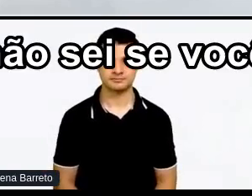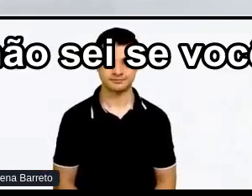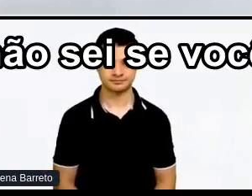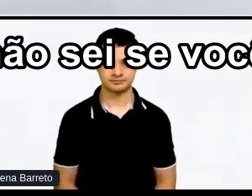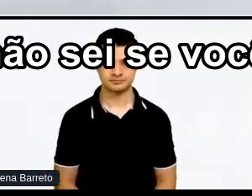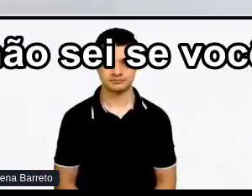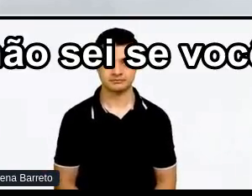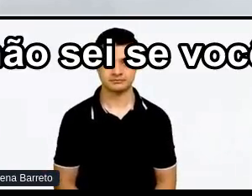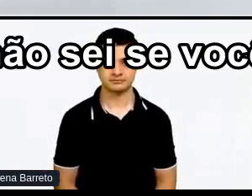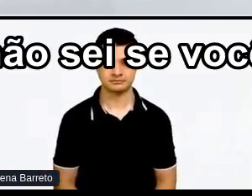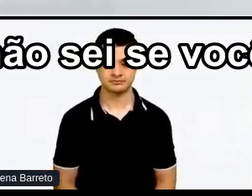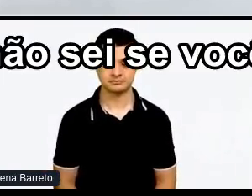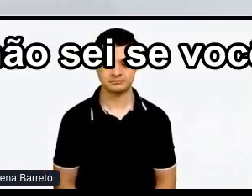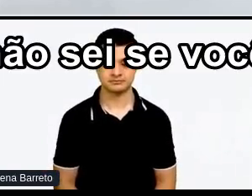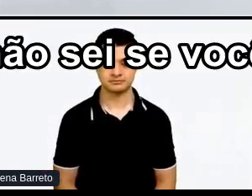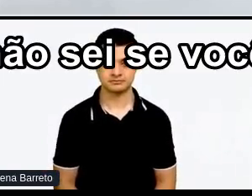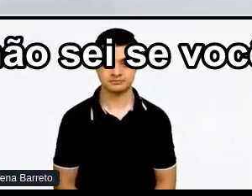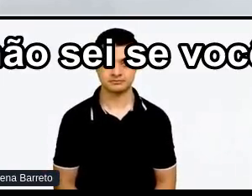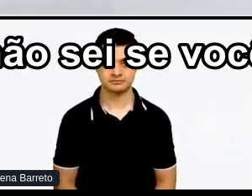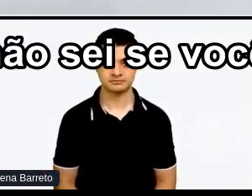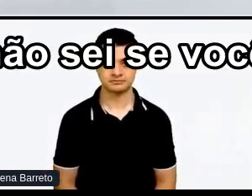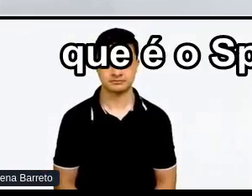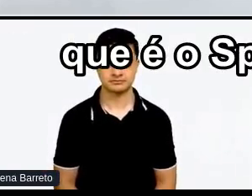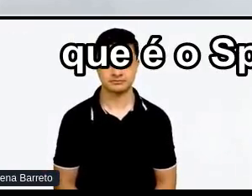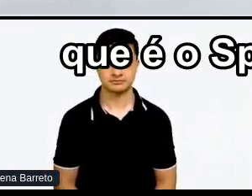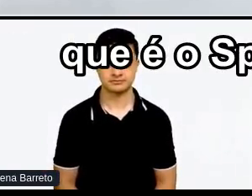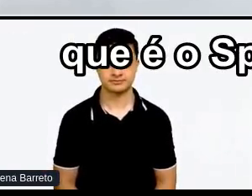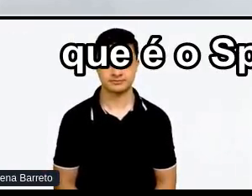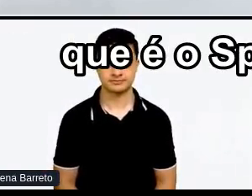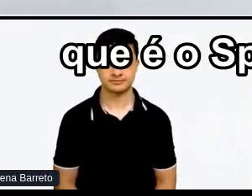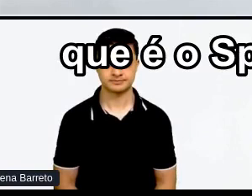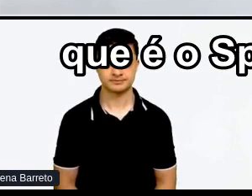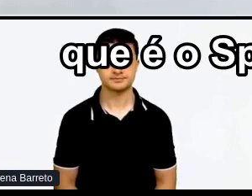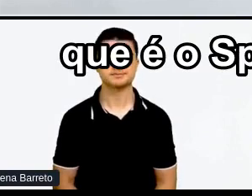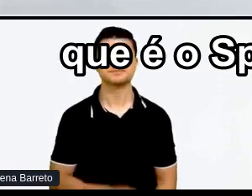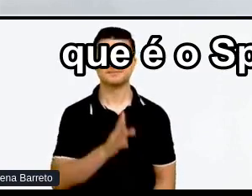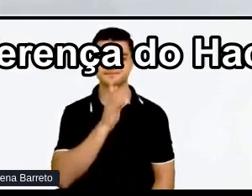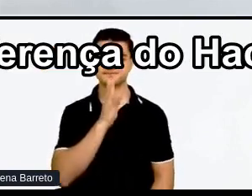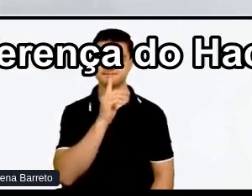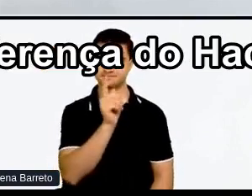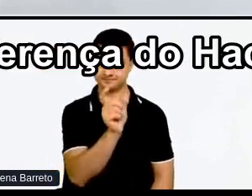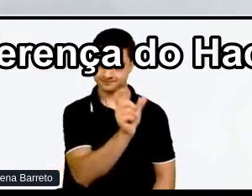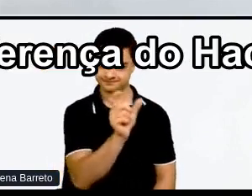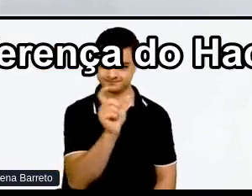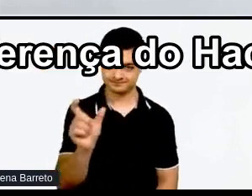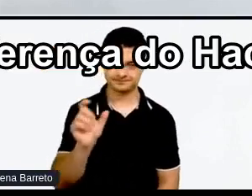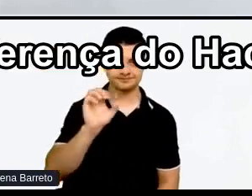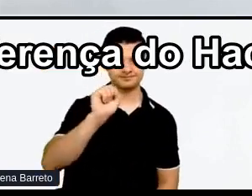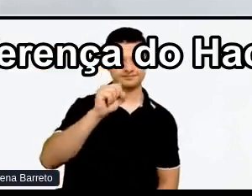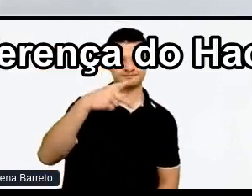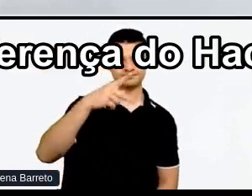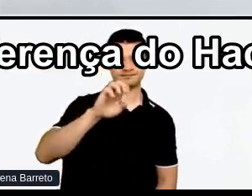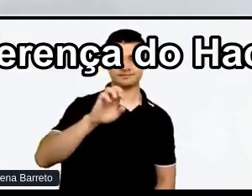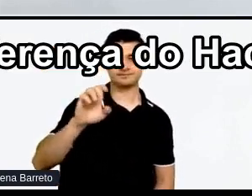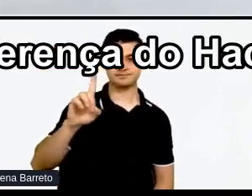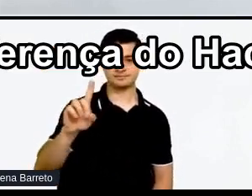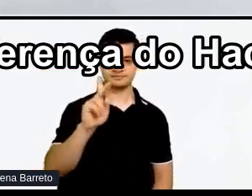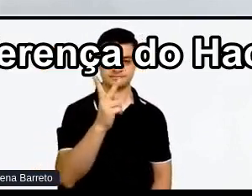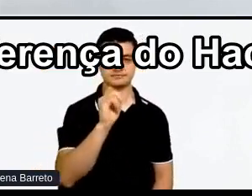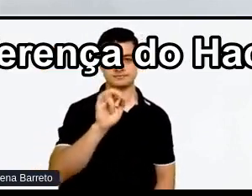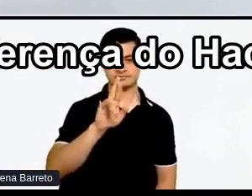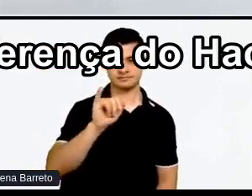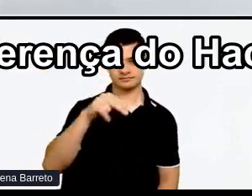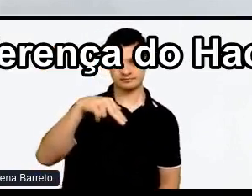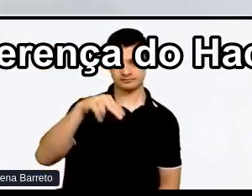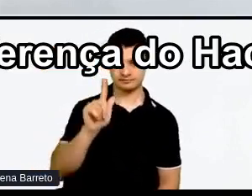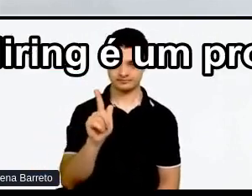E aí, sim, não sei se vocês conhecem esse termo, que é o speed hiring. A principal diferença do hackathon social